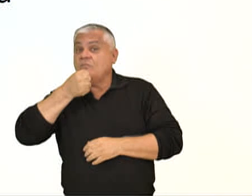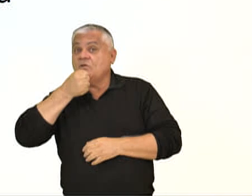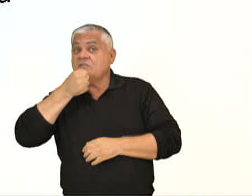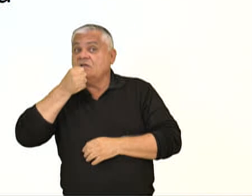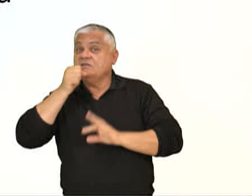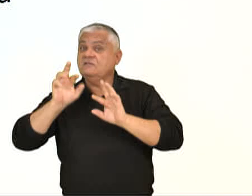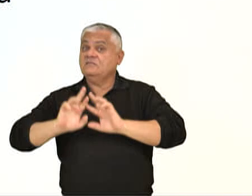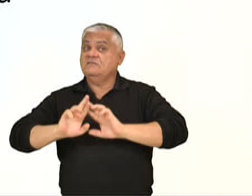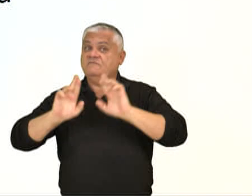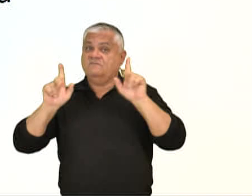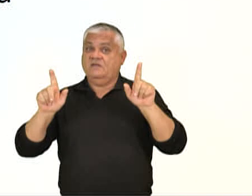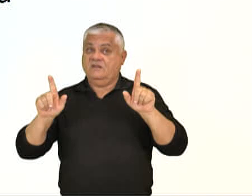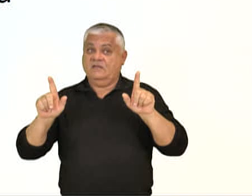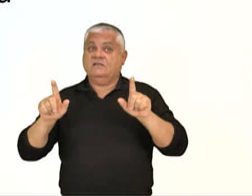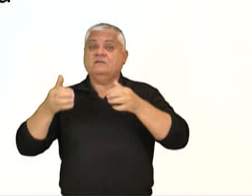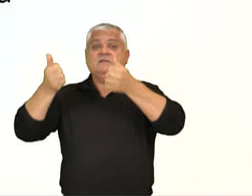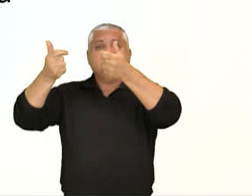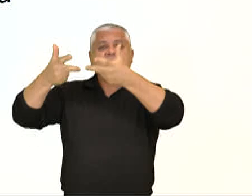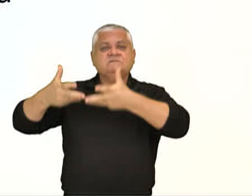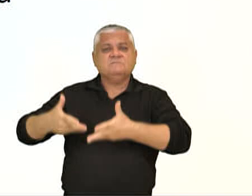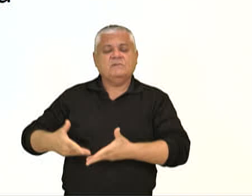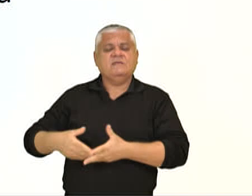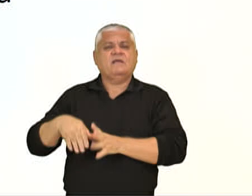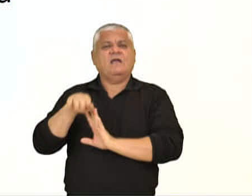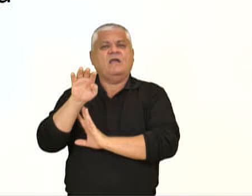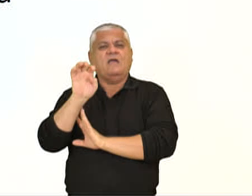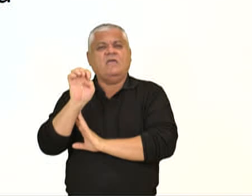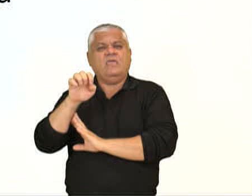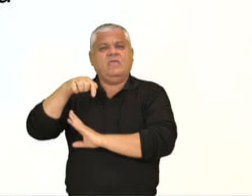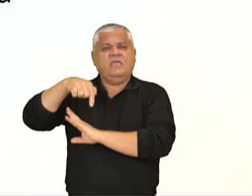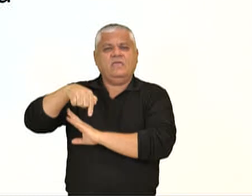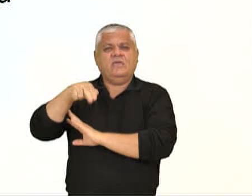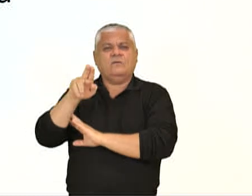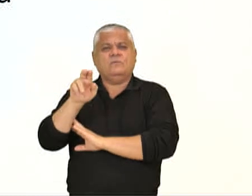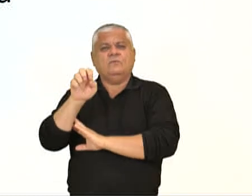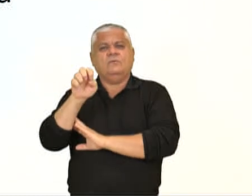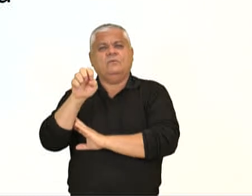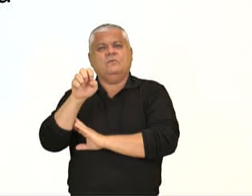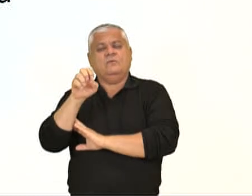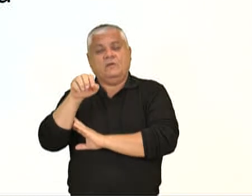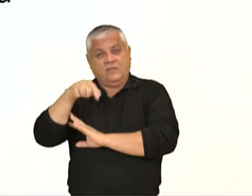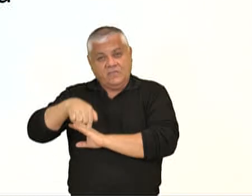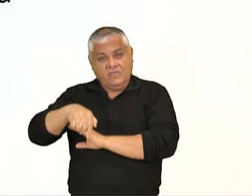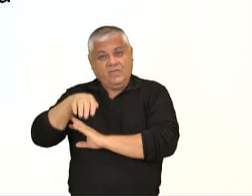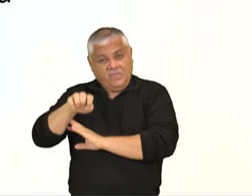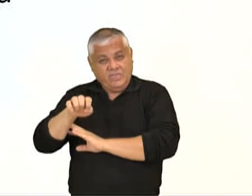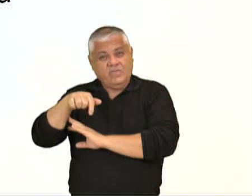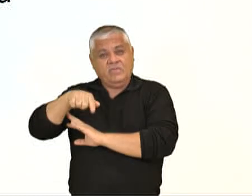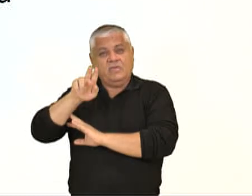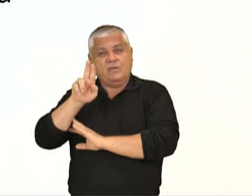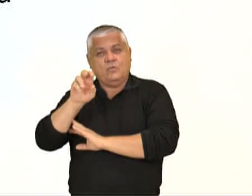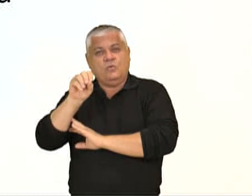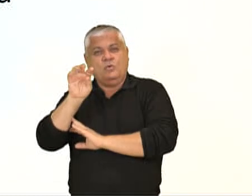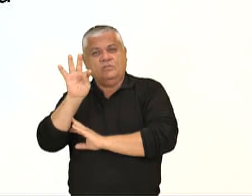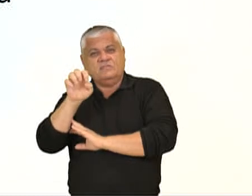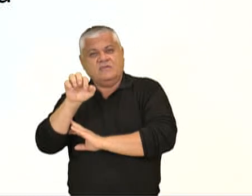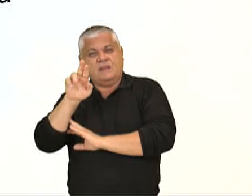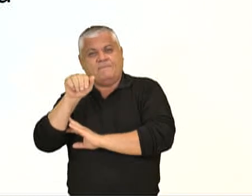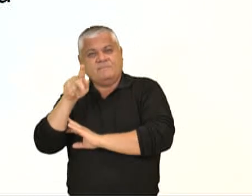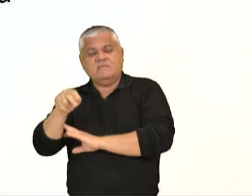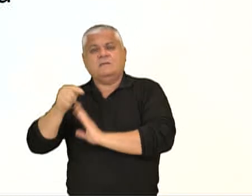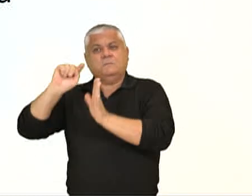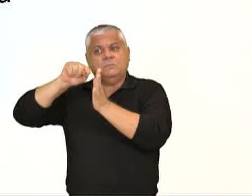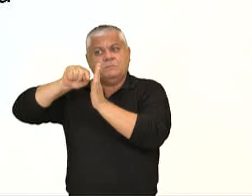desenvolver. Ela cita aqui o que é a ecoterapia e vai aprofundando à medida que o